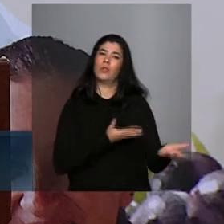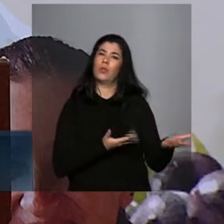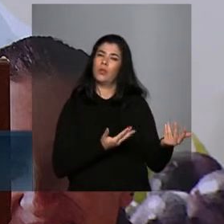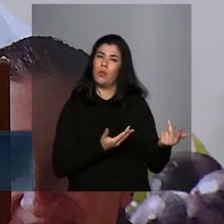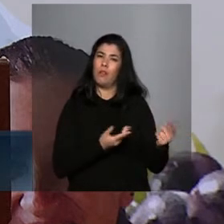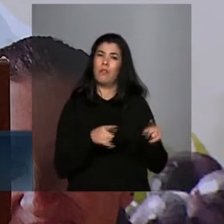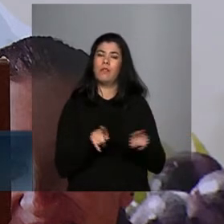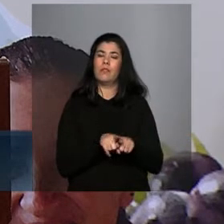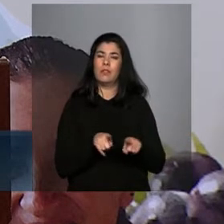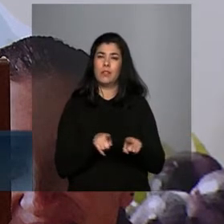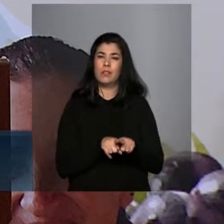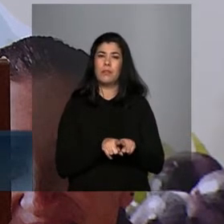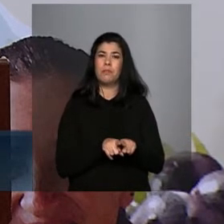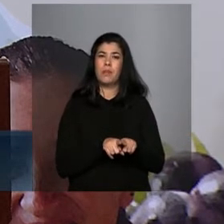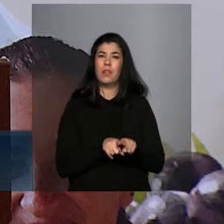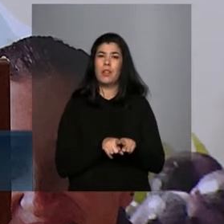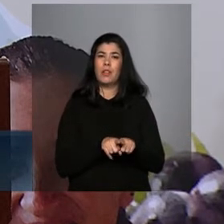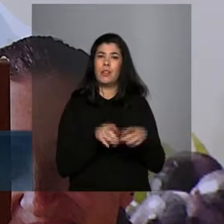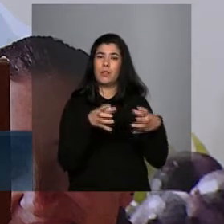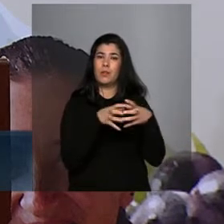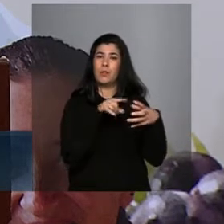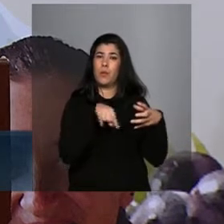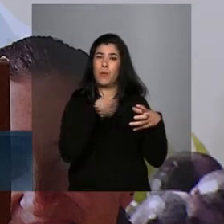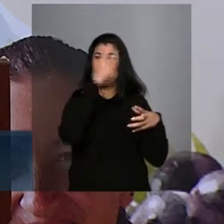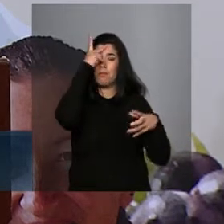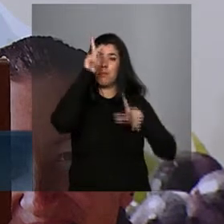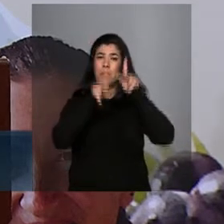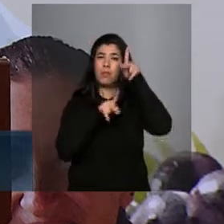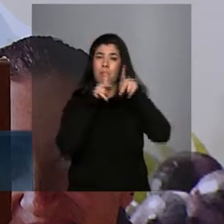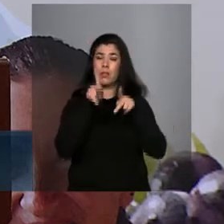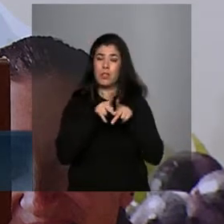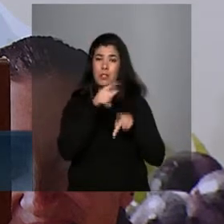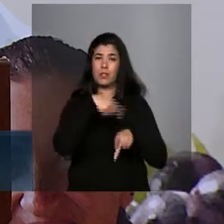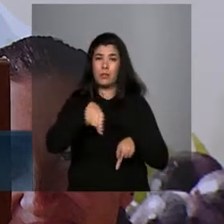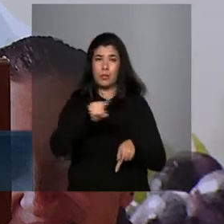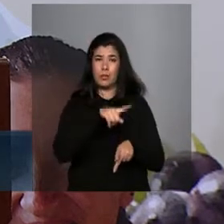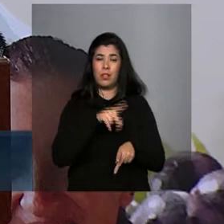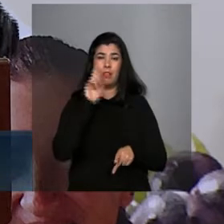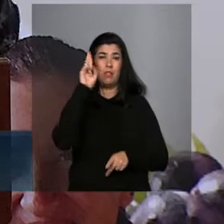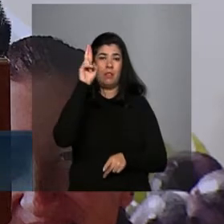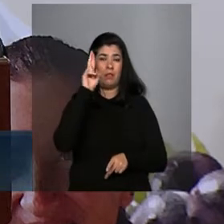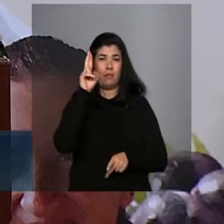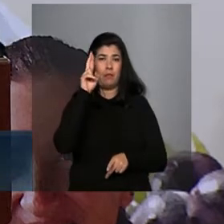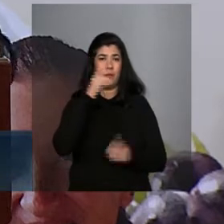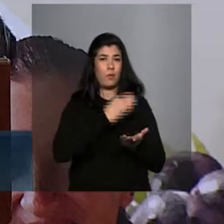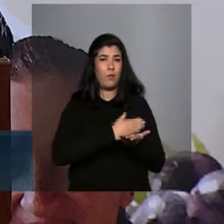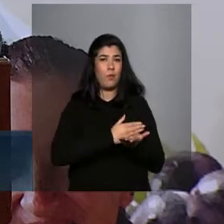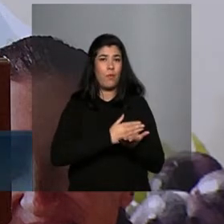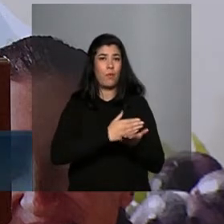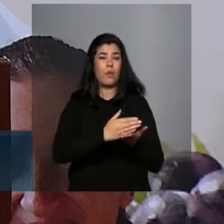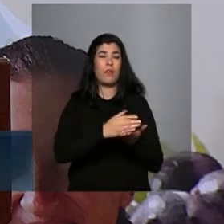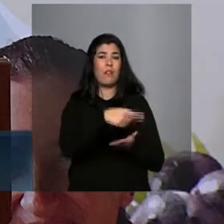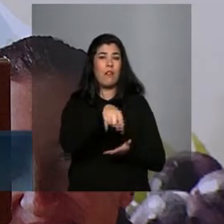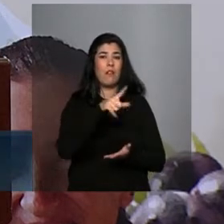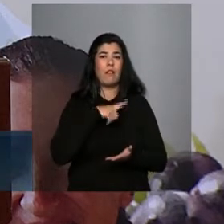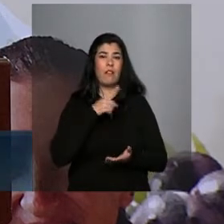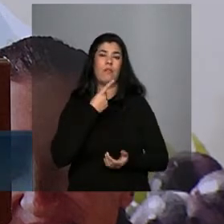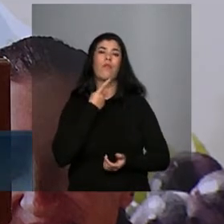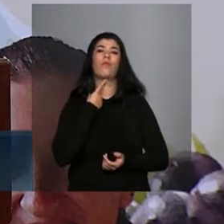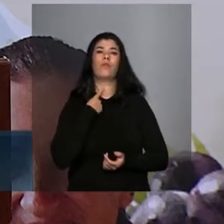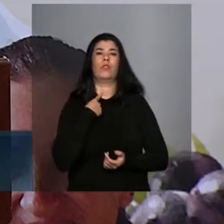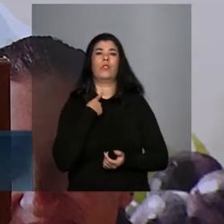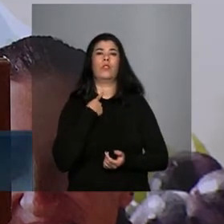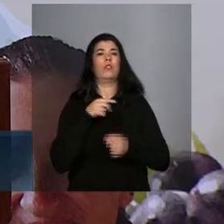e que eles são eles, é a partir deles, da vontade deles,